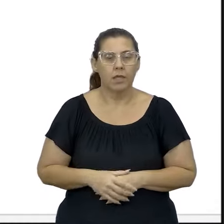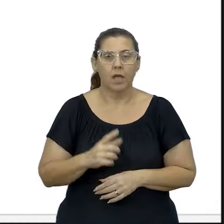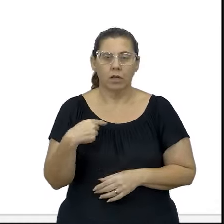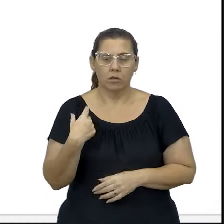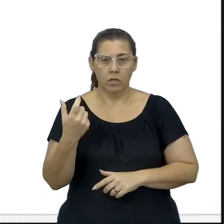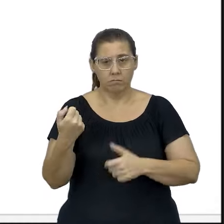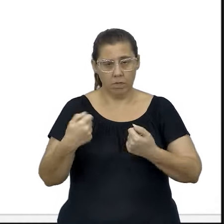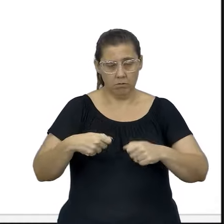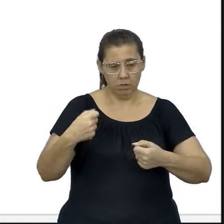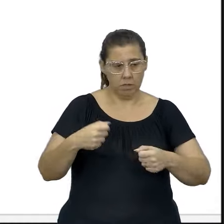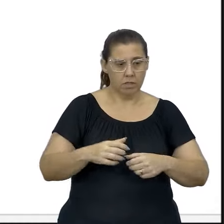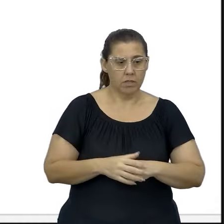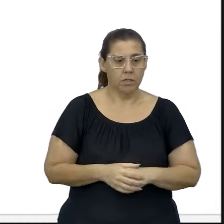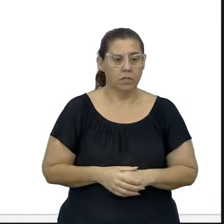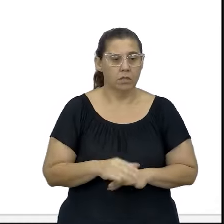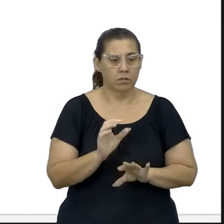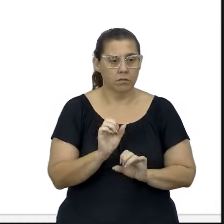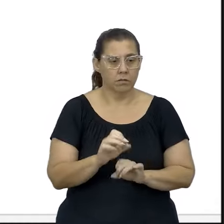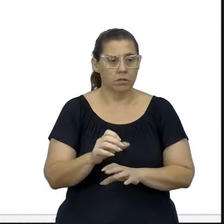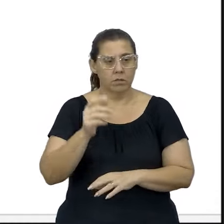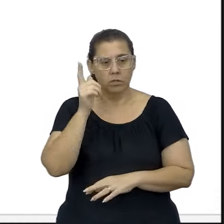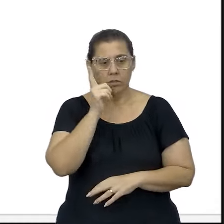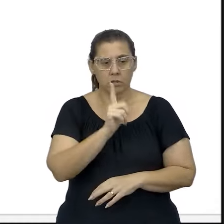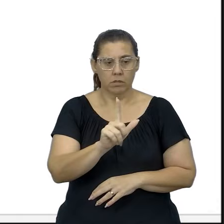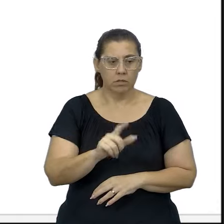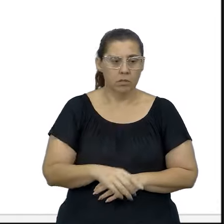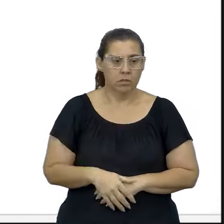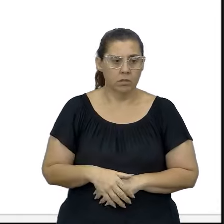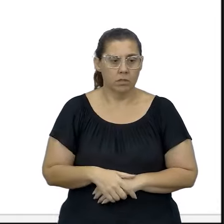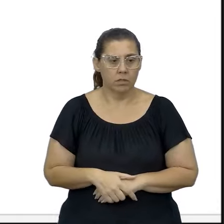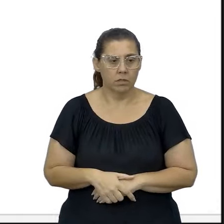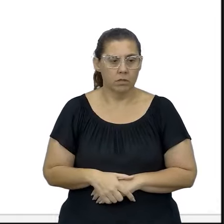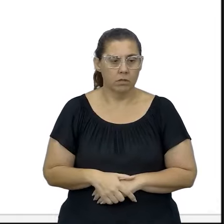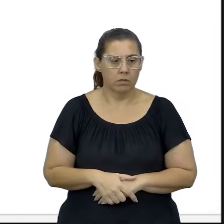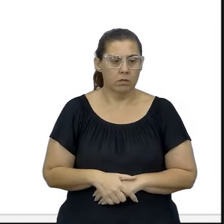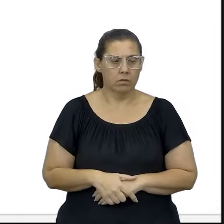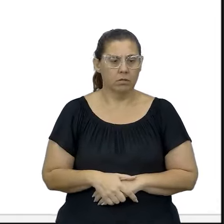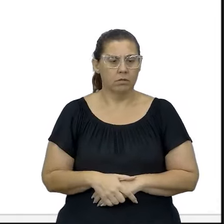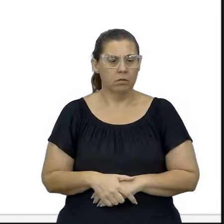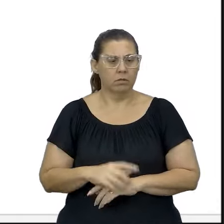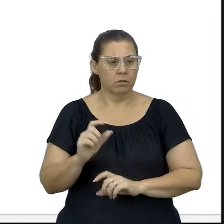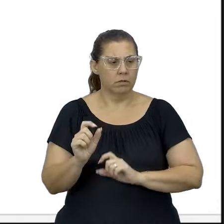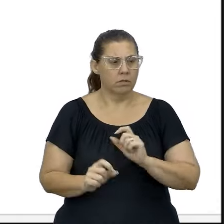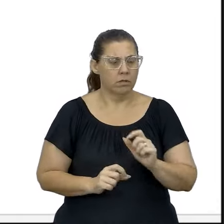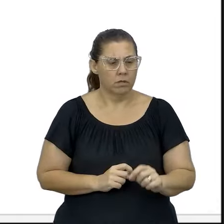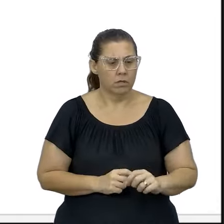precisa trabalhar e alcançar, não é verdade? Então, essa